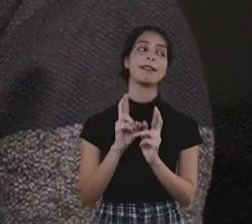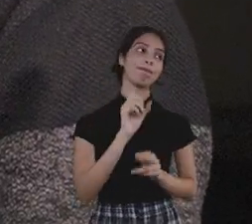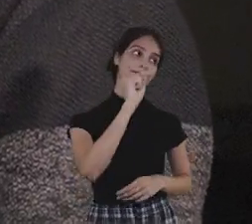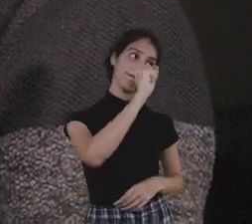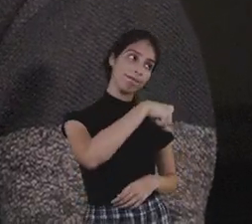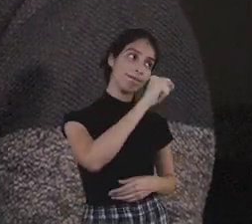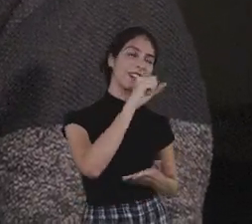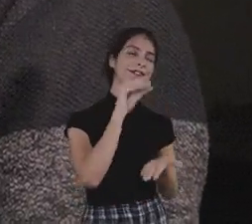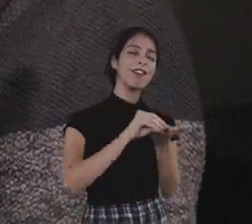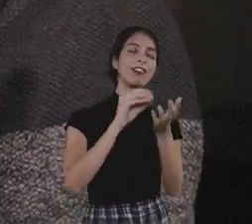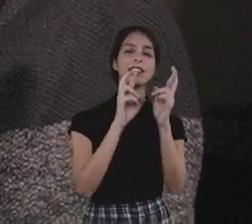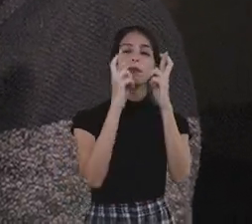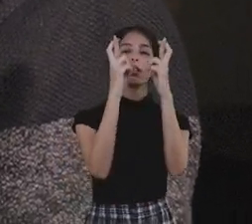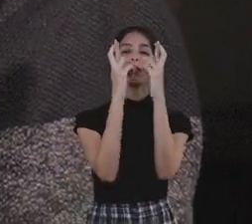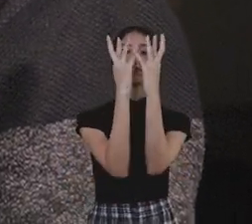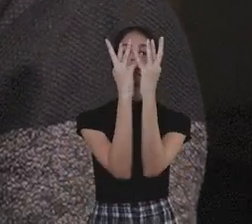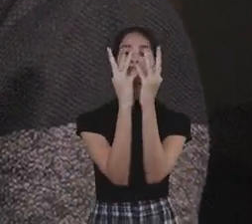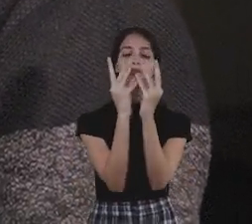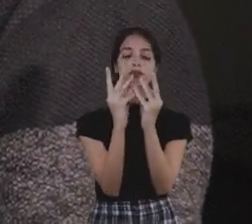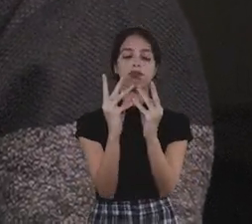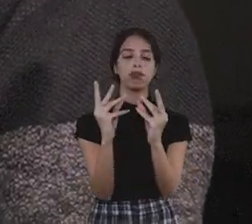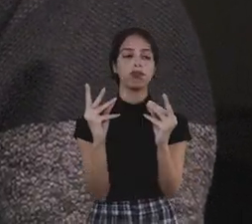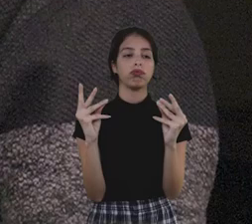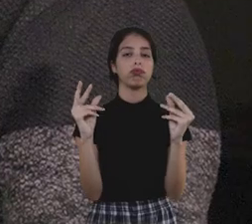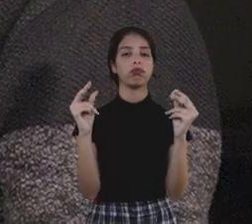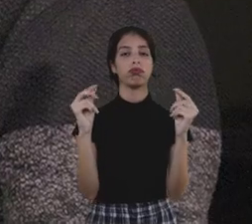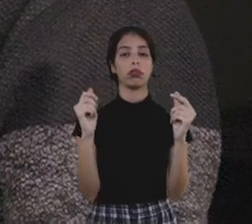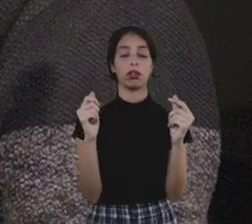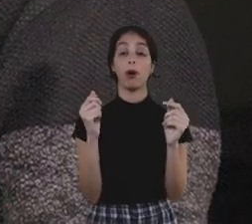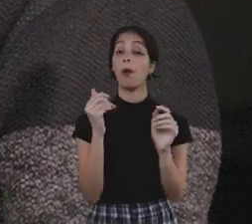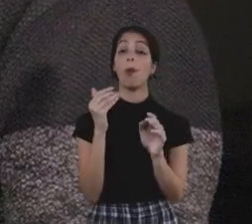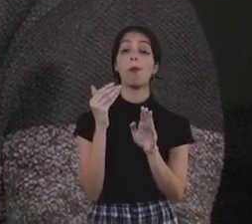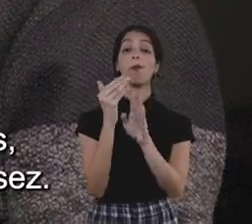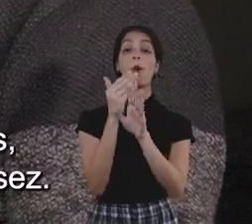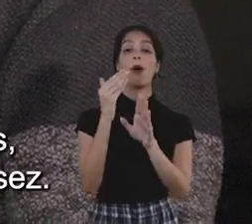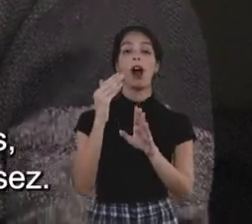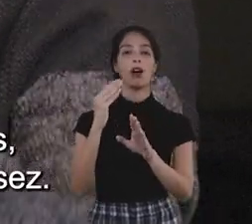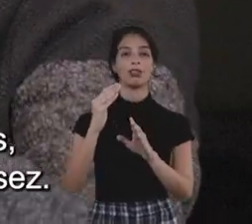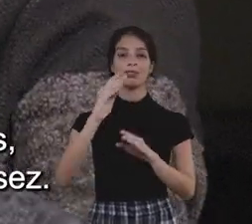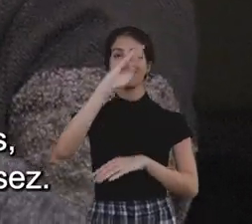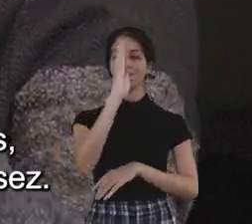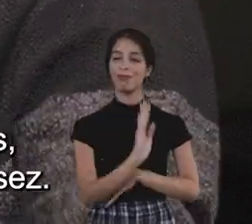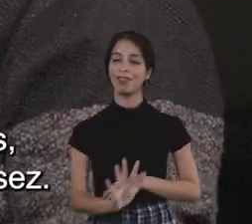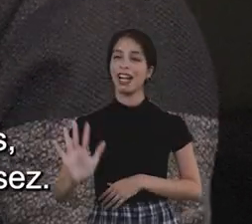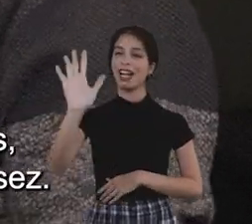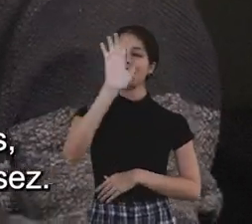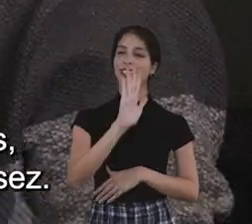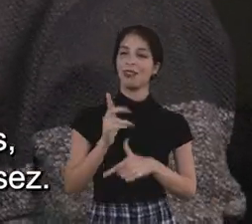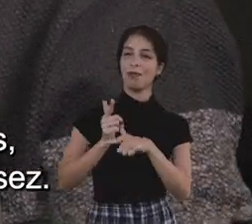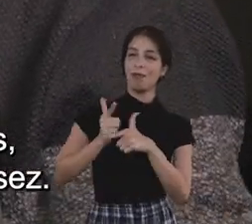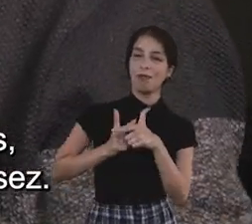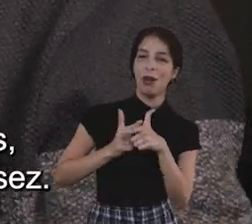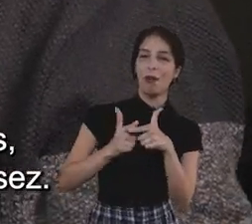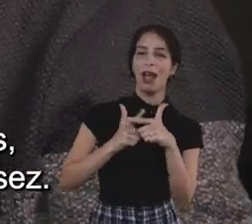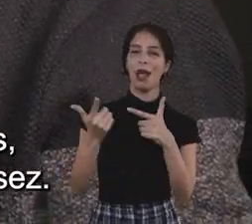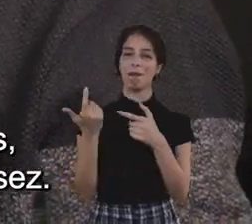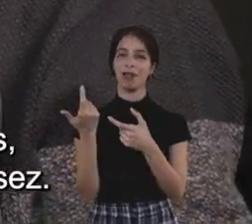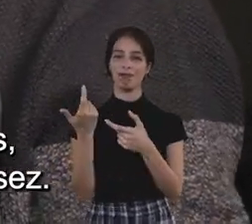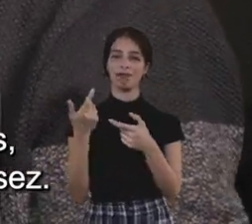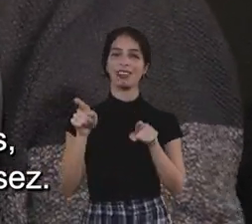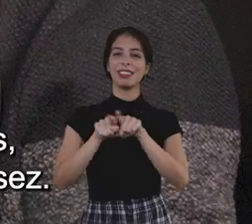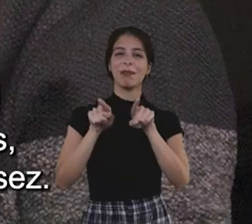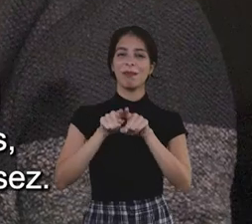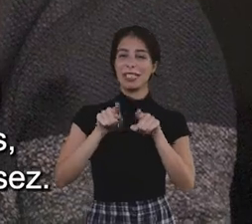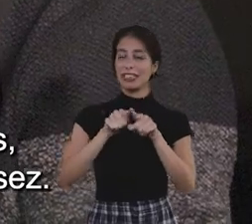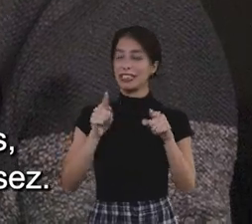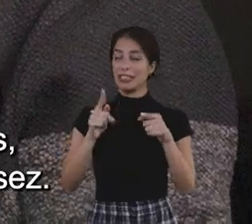né uma uma comento da Esperança né Eh por conta de tantos ataques por conta de de